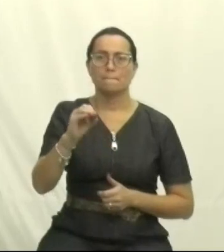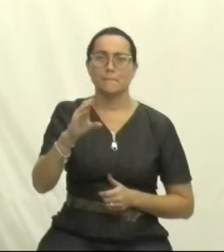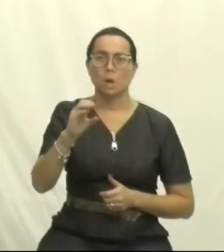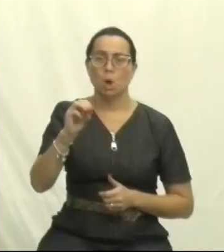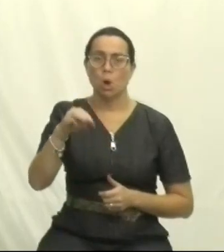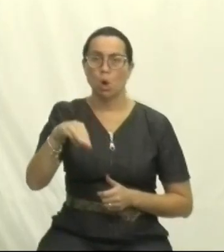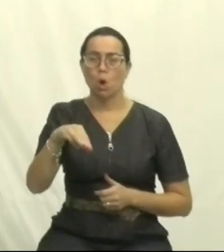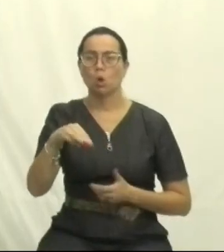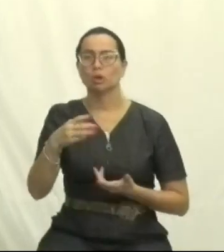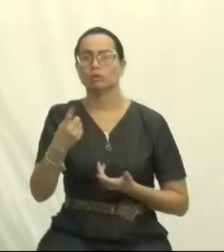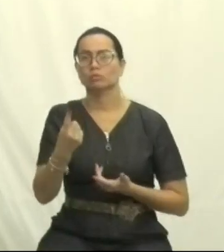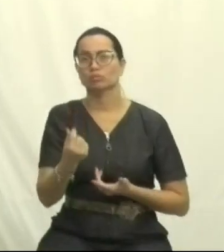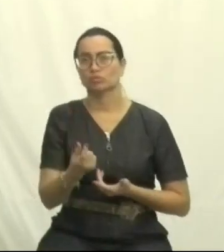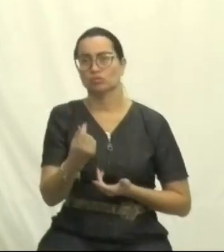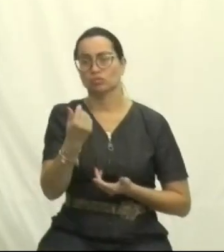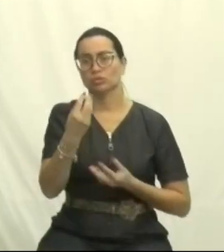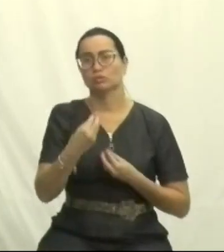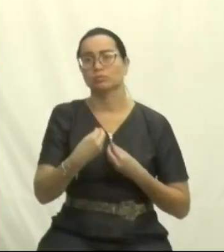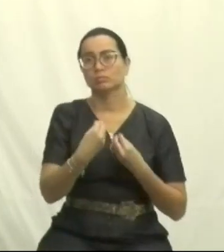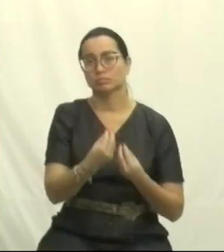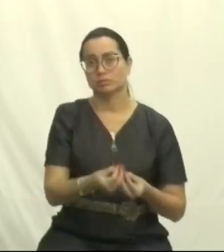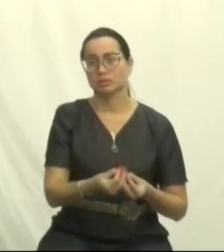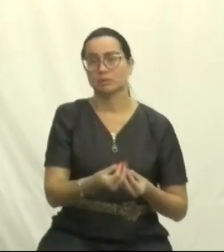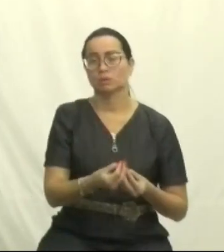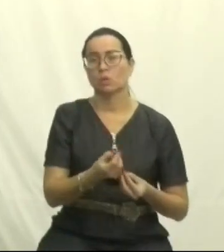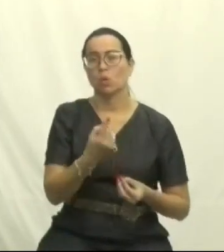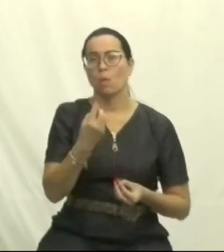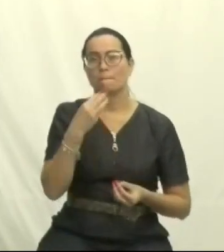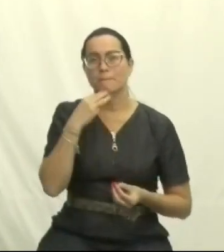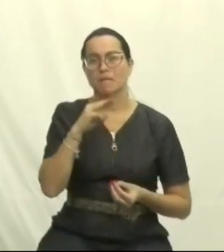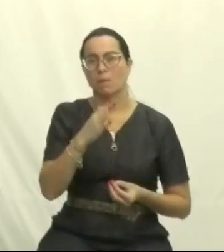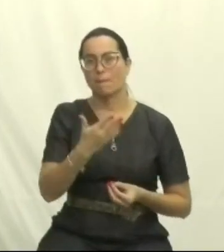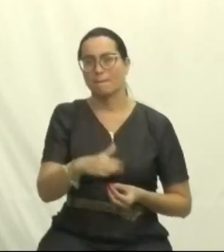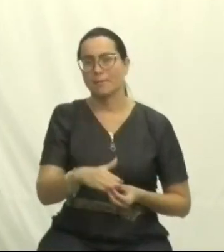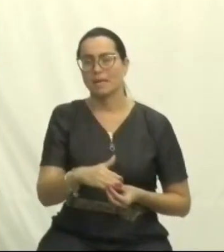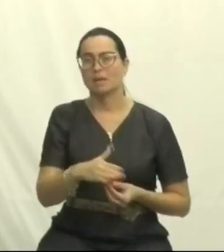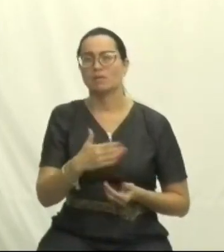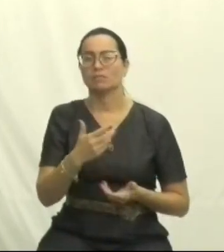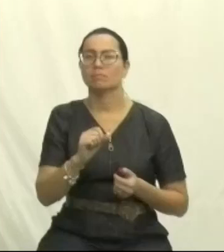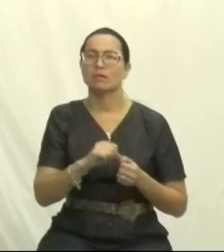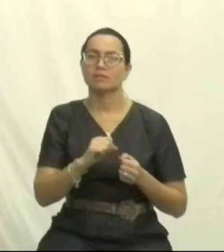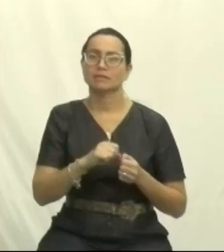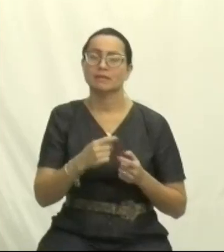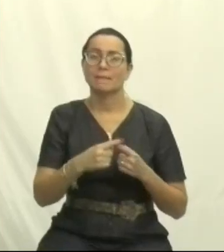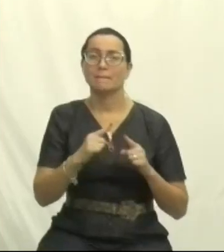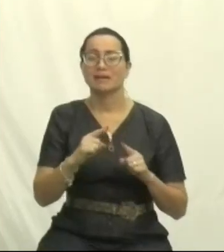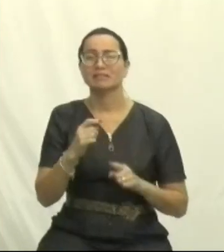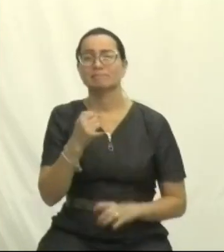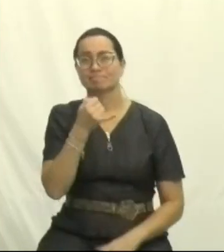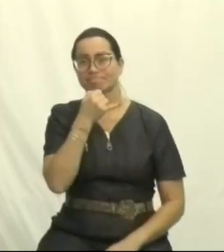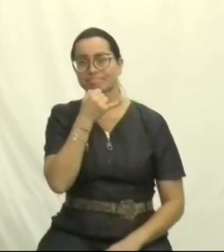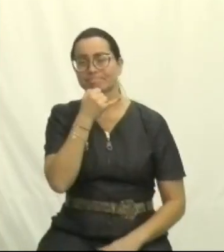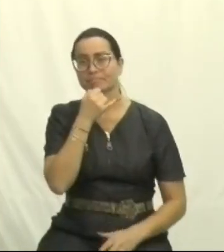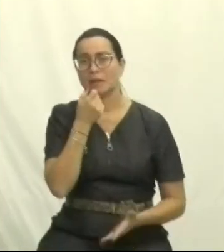ali para fazer essa parte subterrânea, né? Infelizmente, quem está pagando um preço caro é os comerciantes